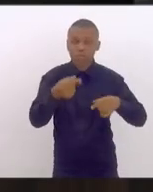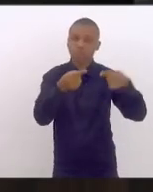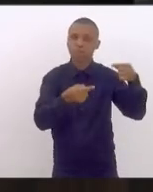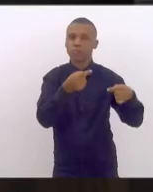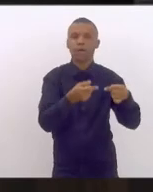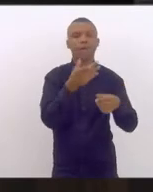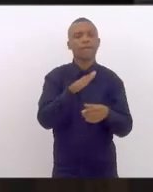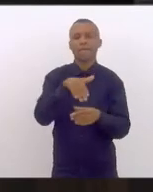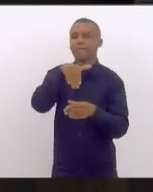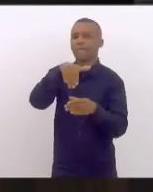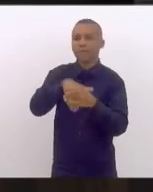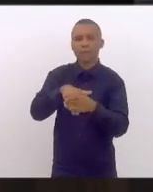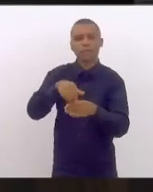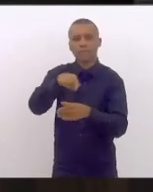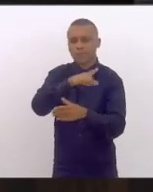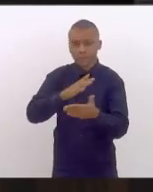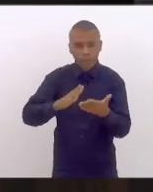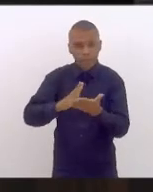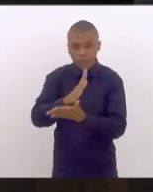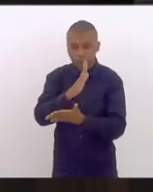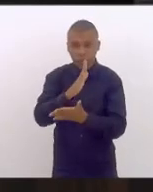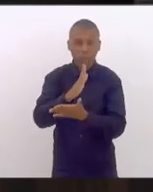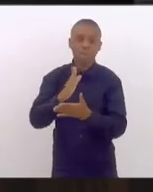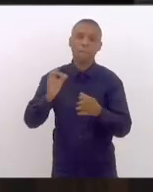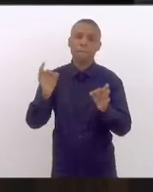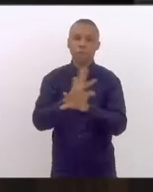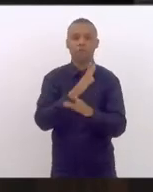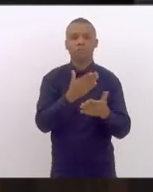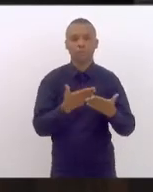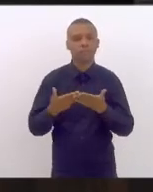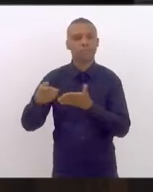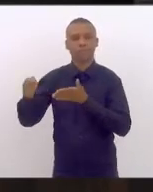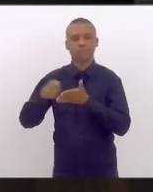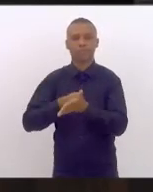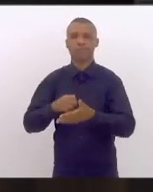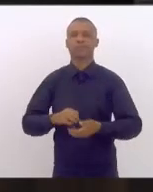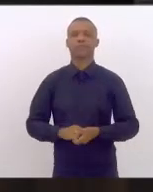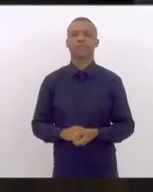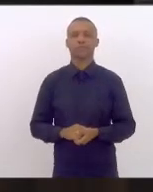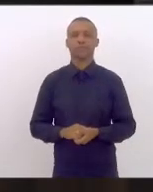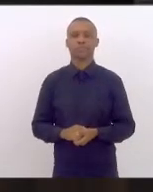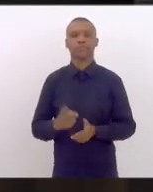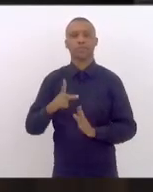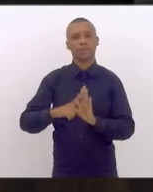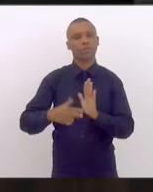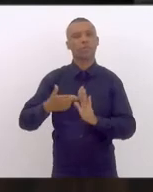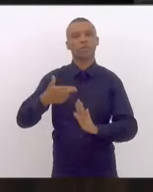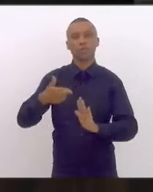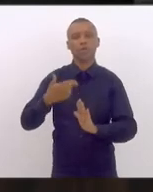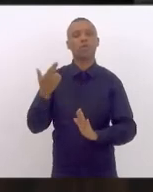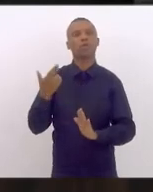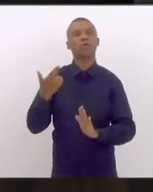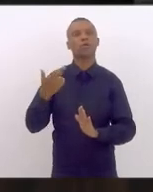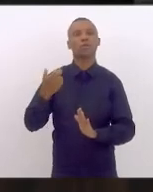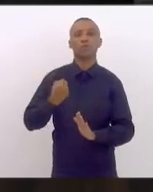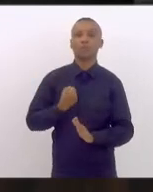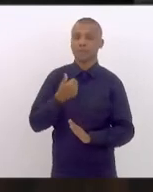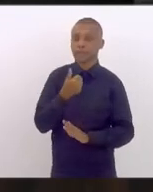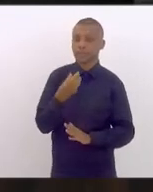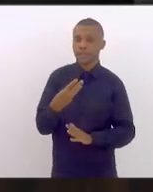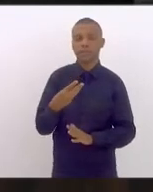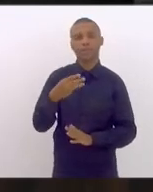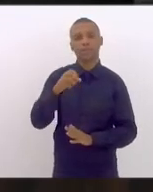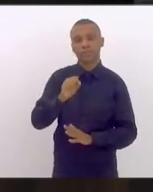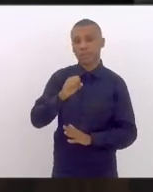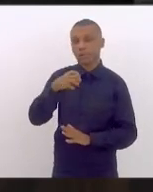da discussão em votação do Senhor que aprovam permaneça Como estão aprovado vai a promulgação projeto de resolução número 384 de 22